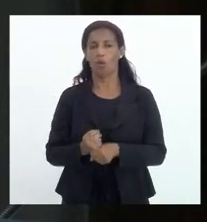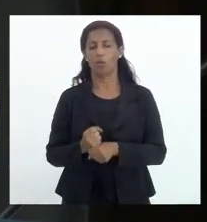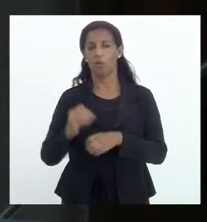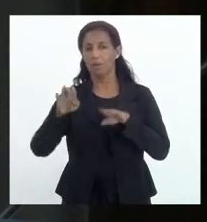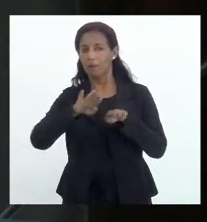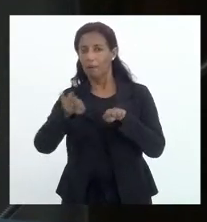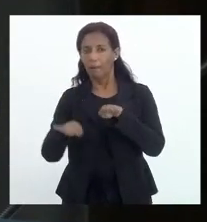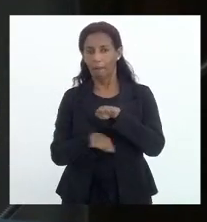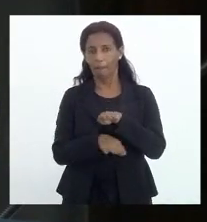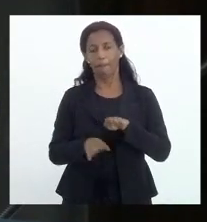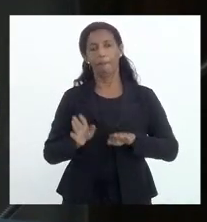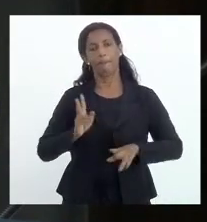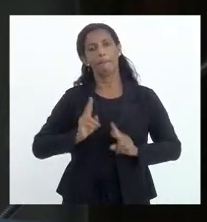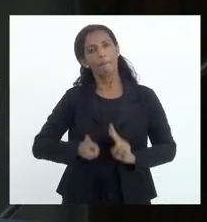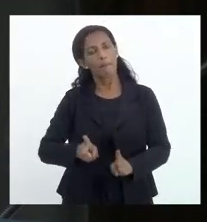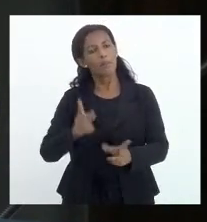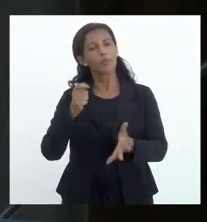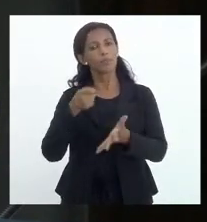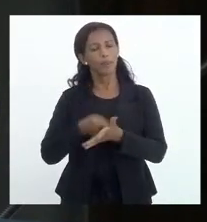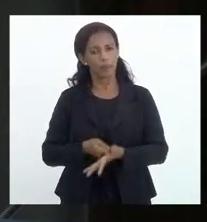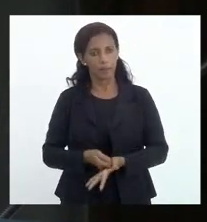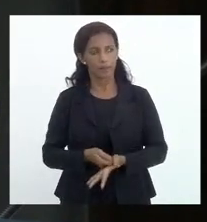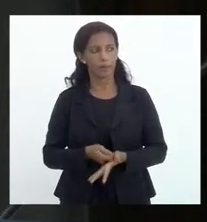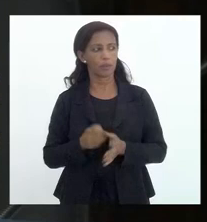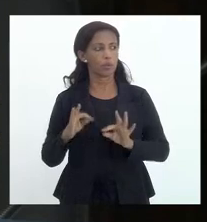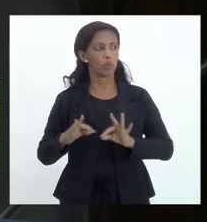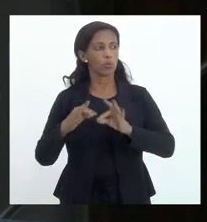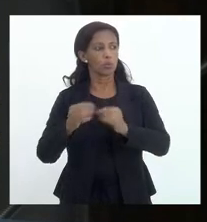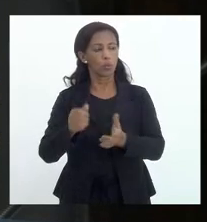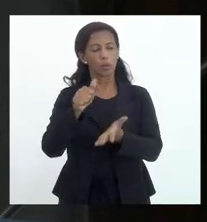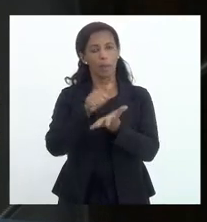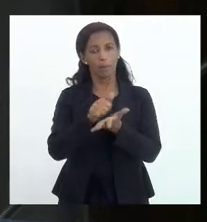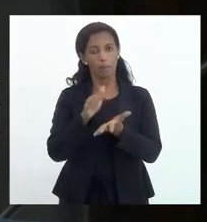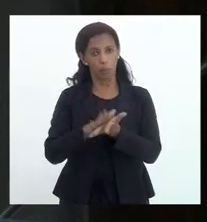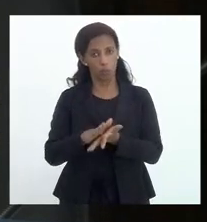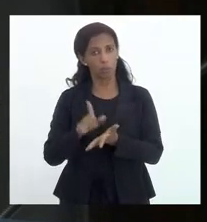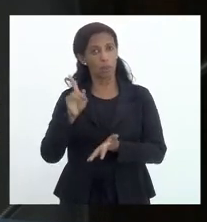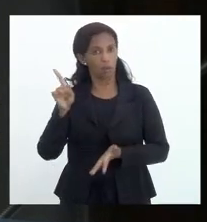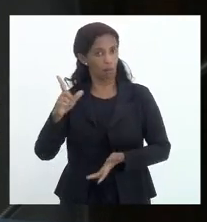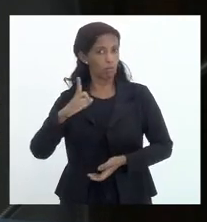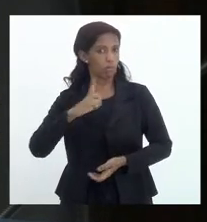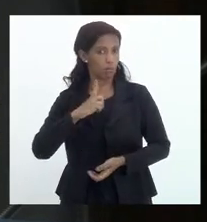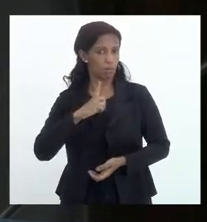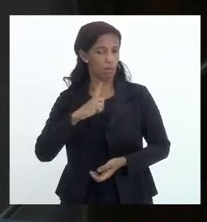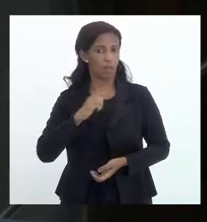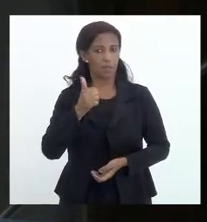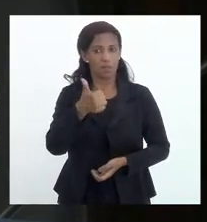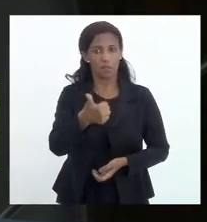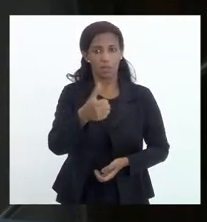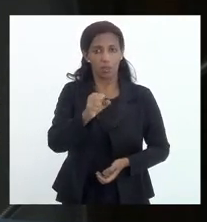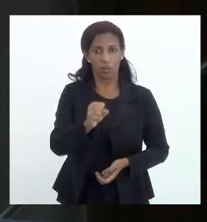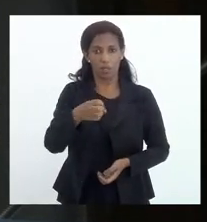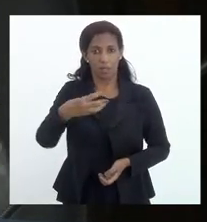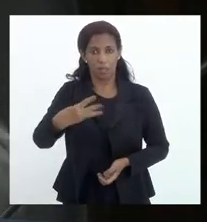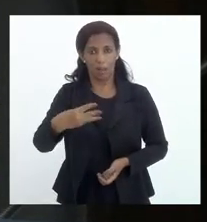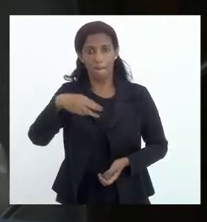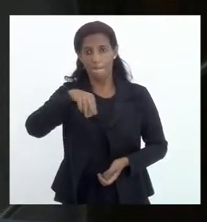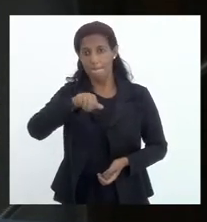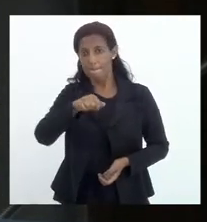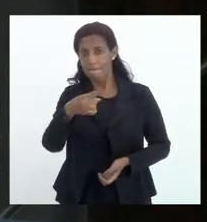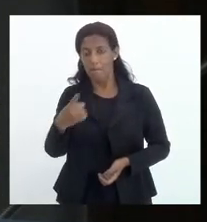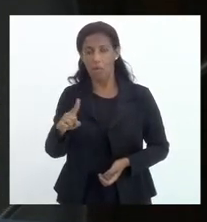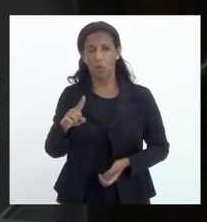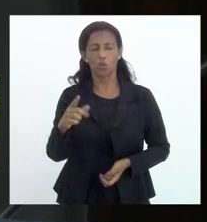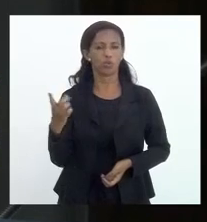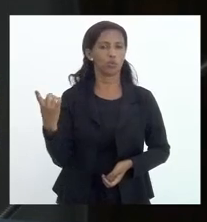inferior, mesmo pagando toda a multa que lá tem, que era de US$ 183 milhões, mas dependendo